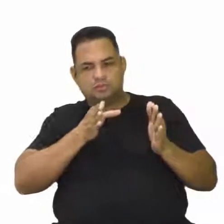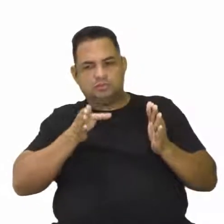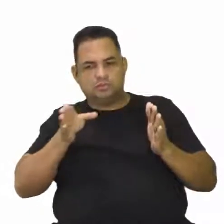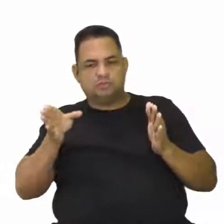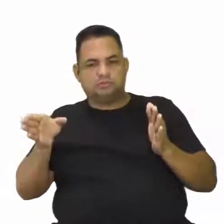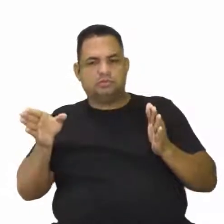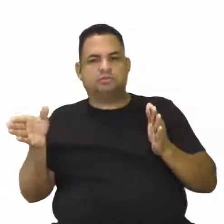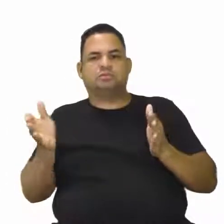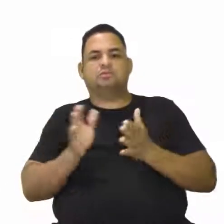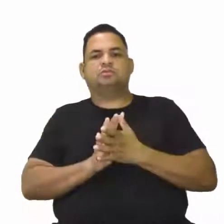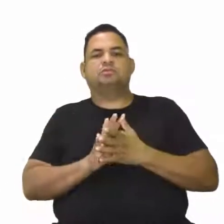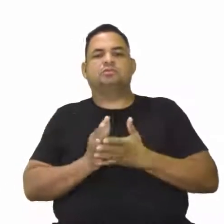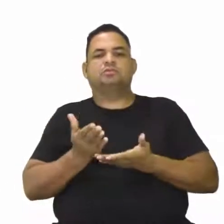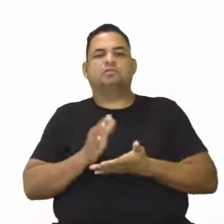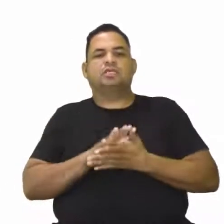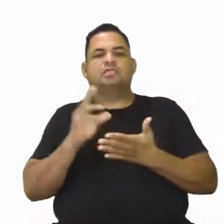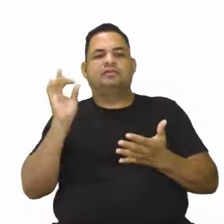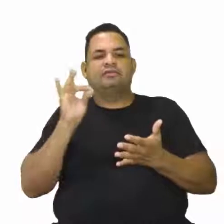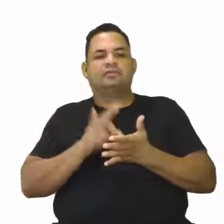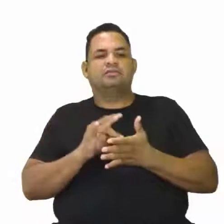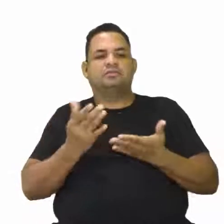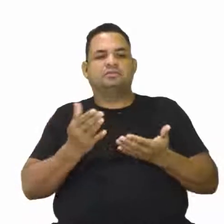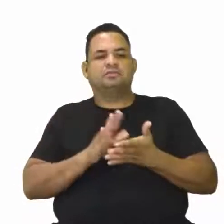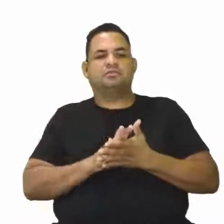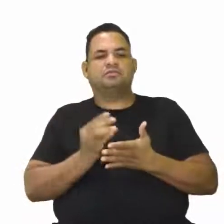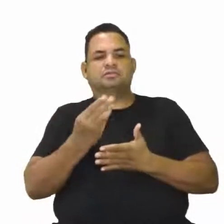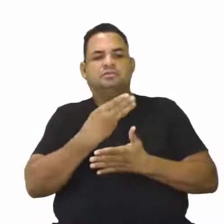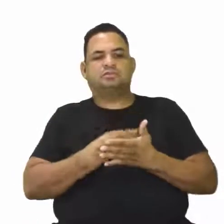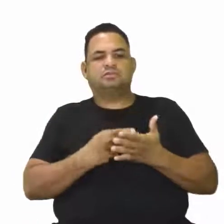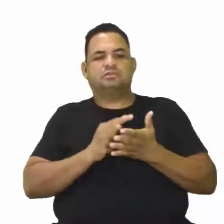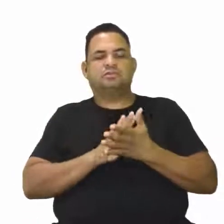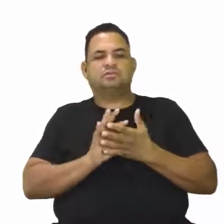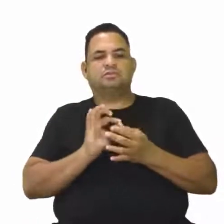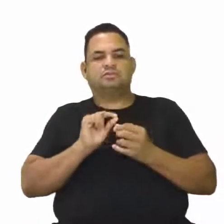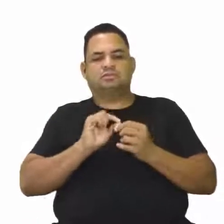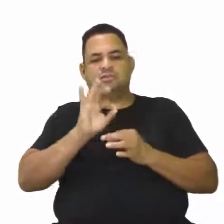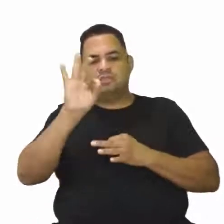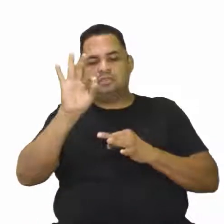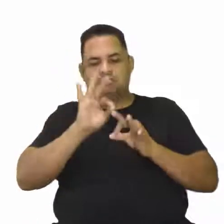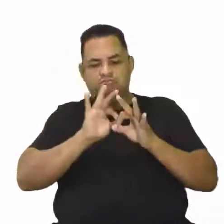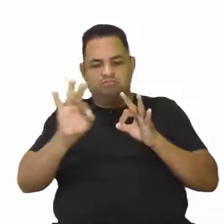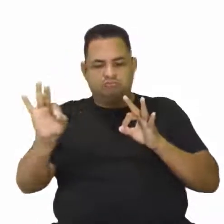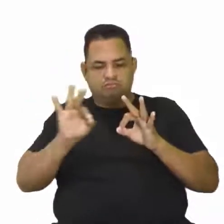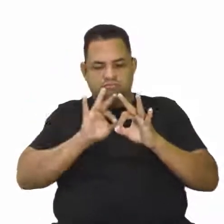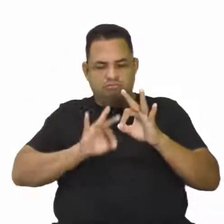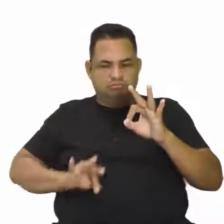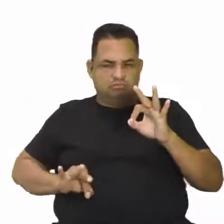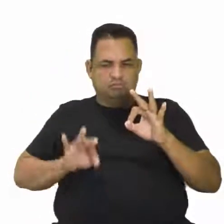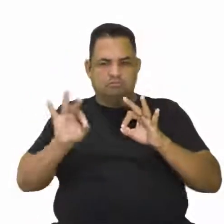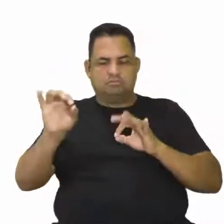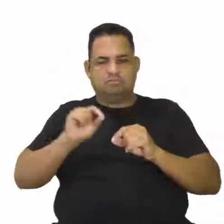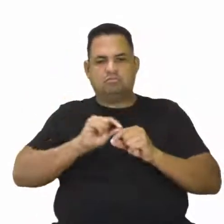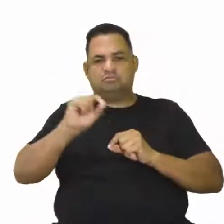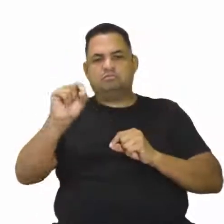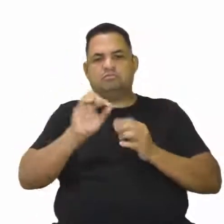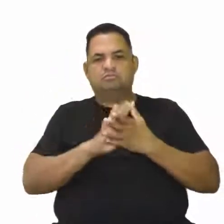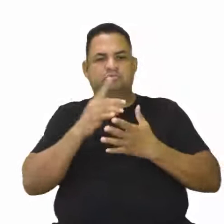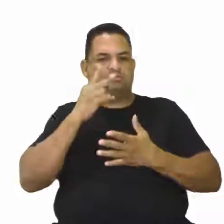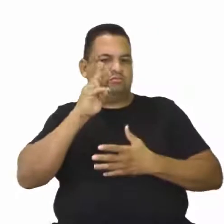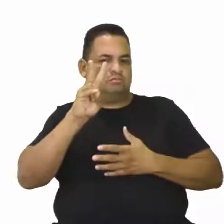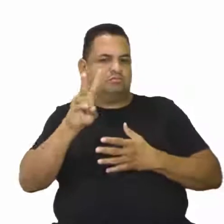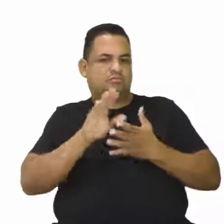indicando cada fato. O mapa conceitual teia de aranha, ele é útil para o